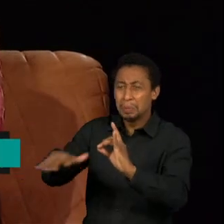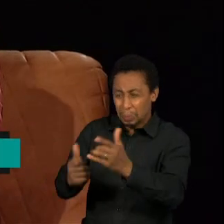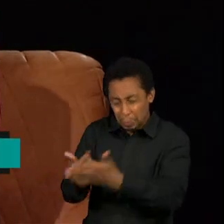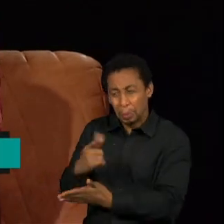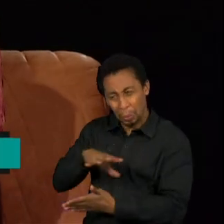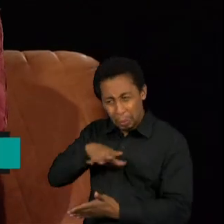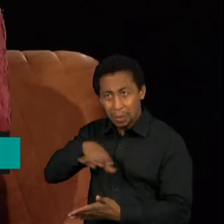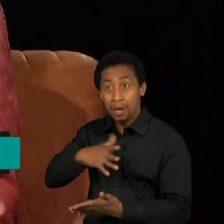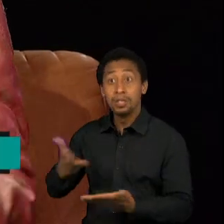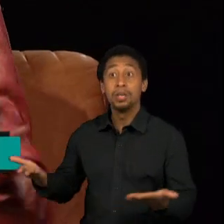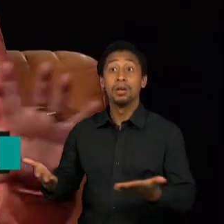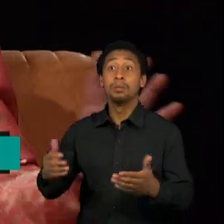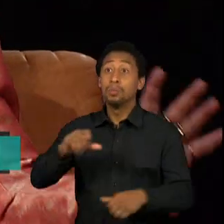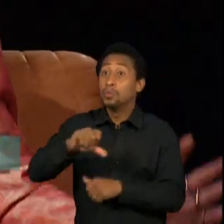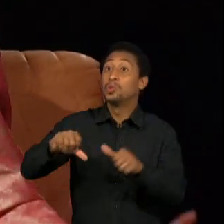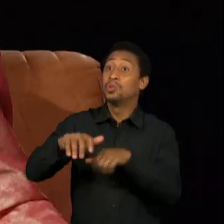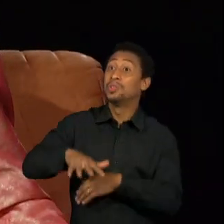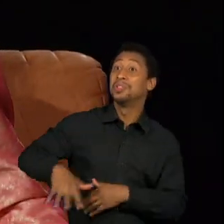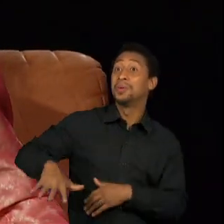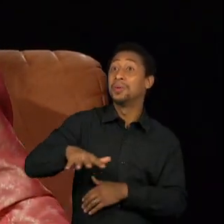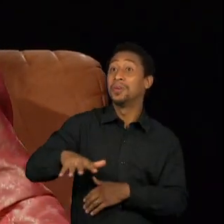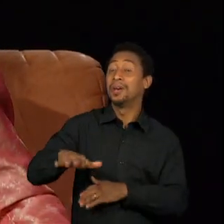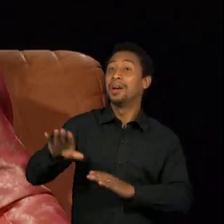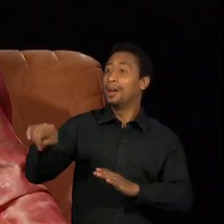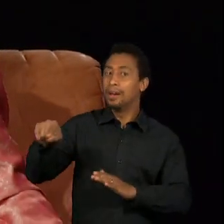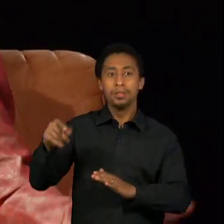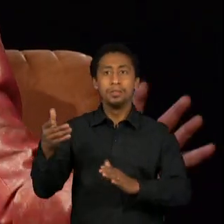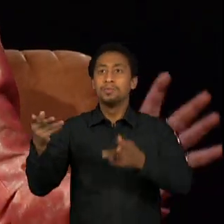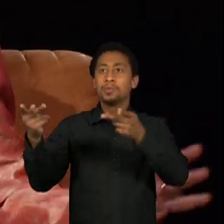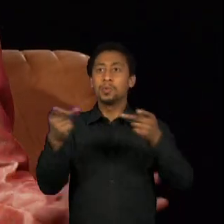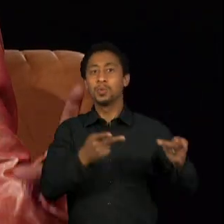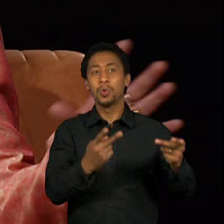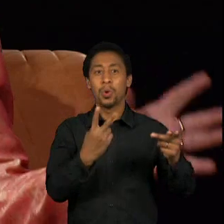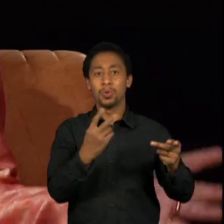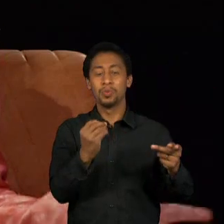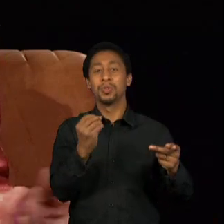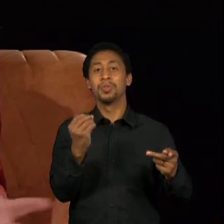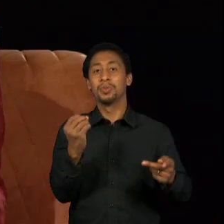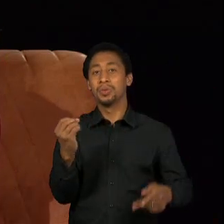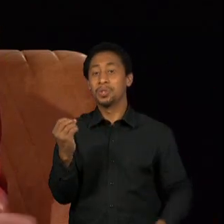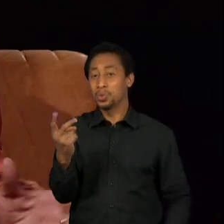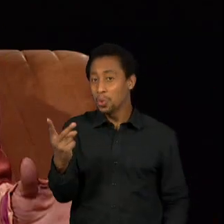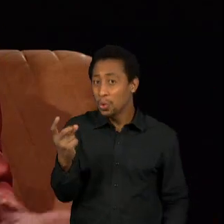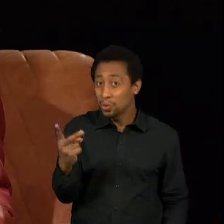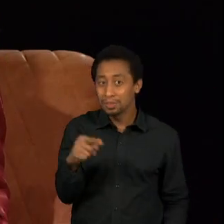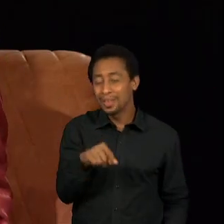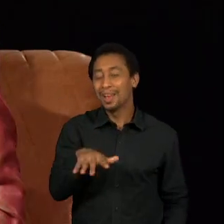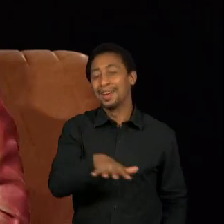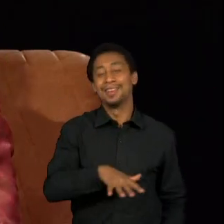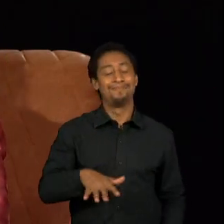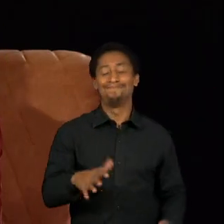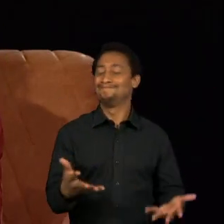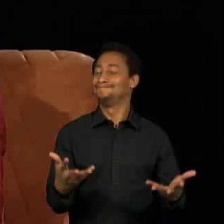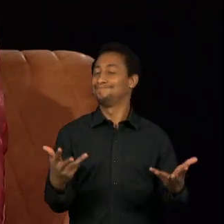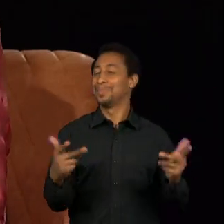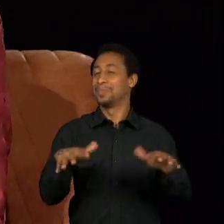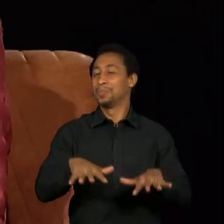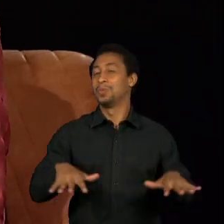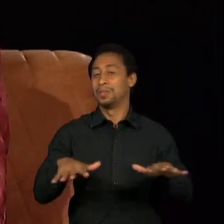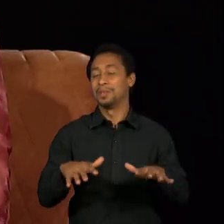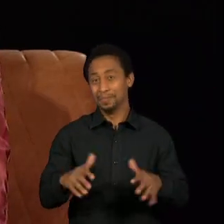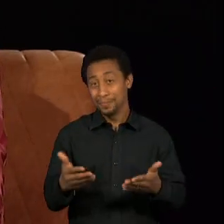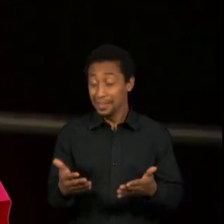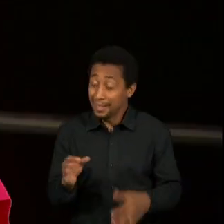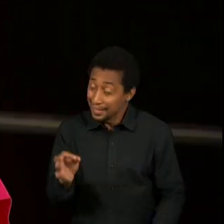2005 eles chegaram, a coisa se transformou, né? Hoje é um point, né? É